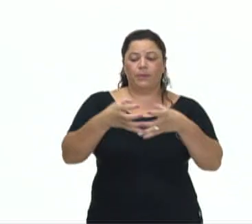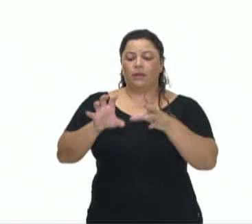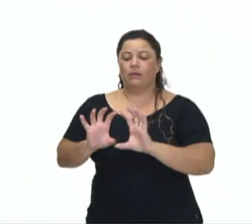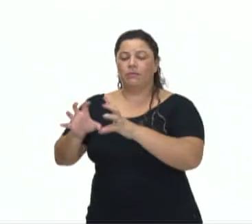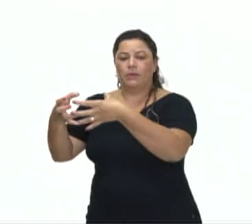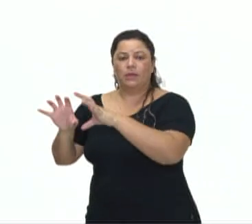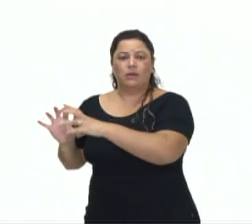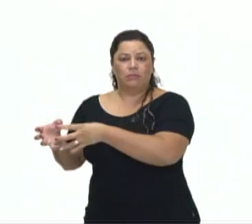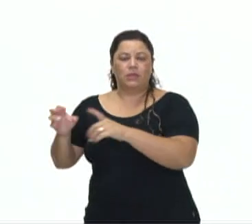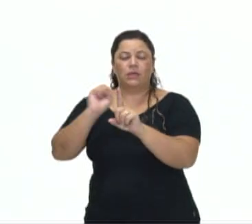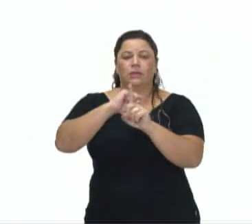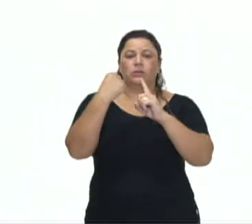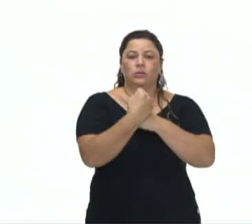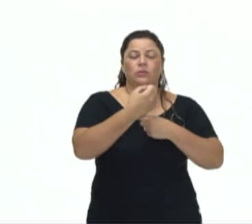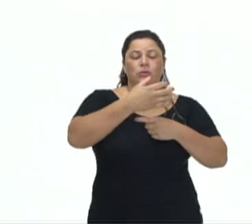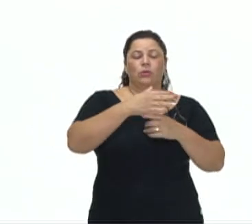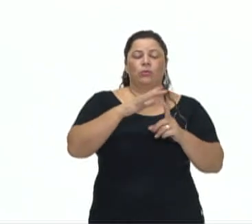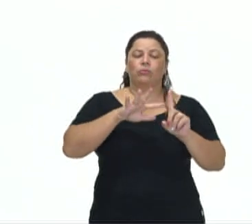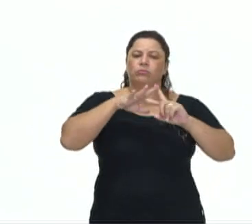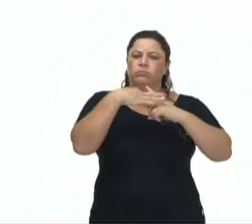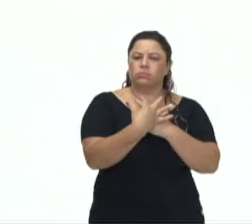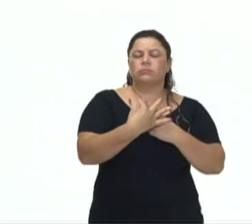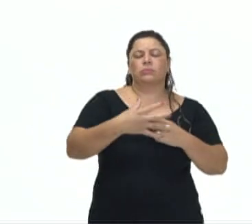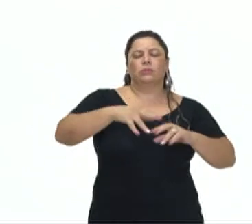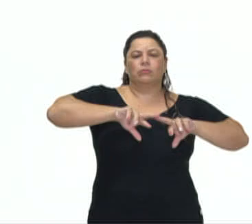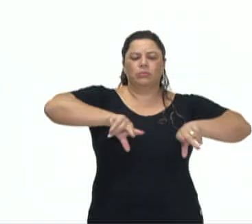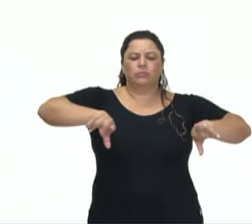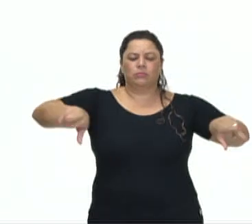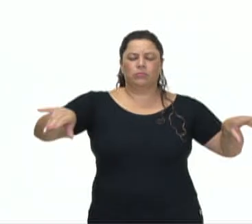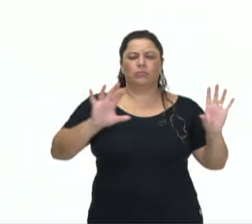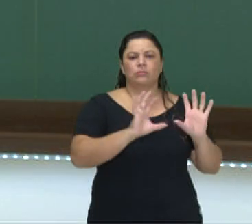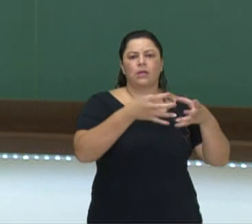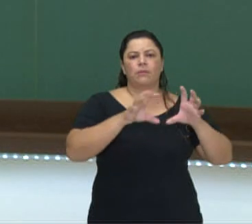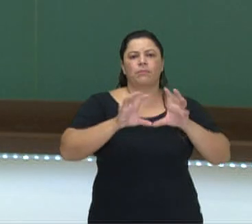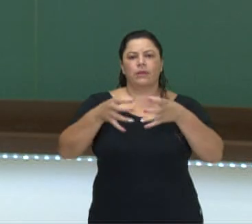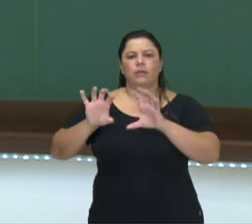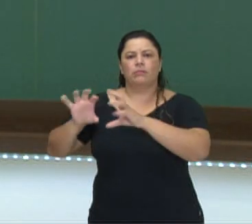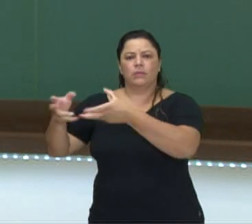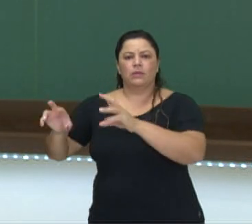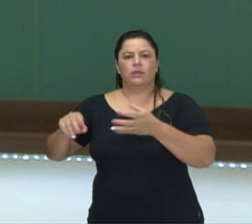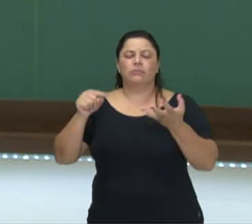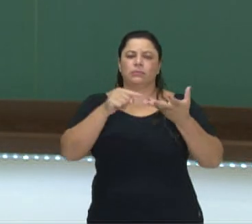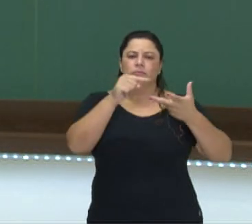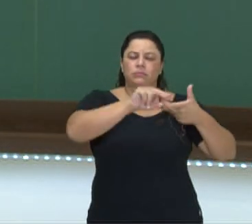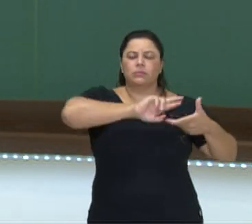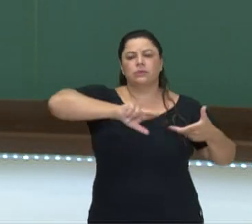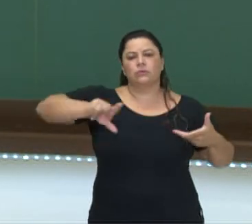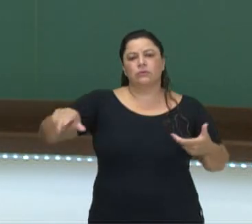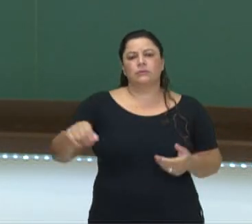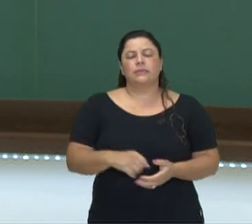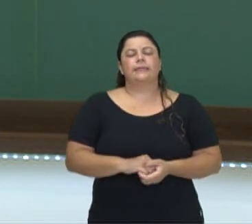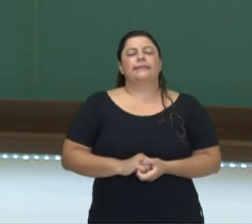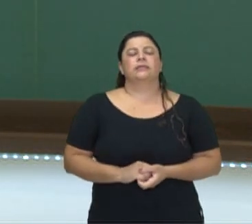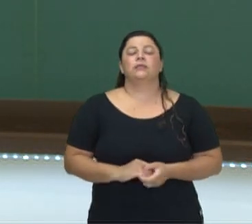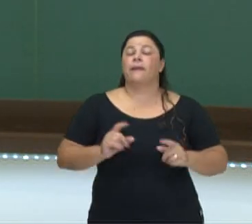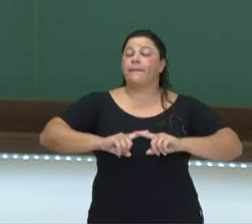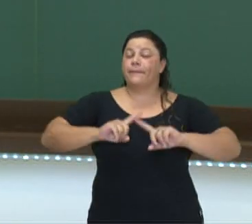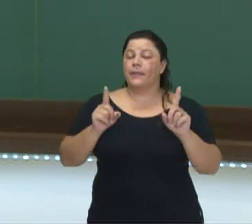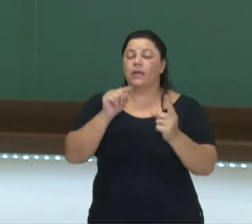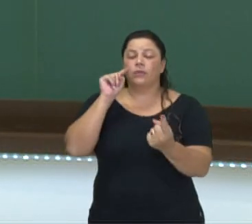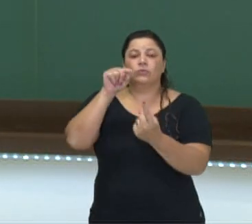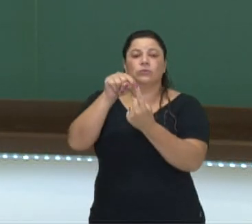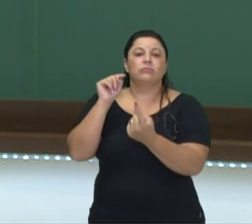grupos sociais dentro do Brasil que são diferentes entre si. Mas diferentes no quê? Na